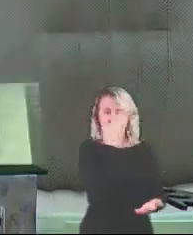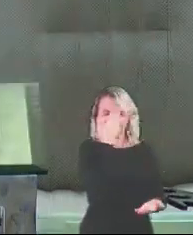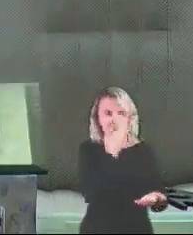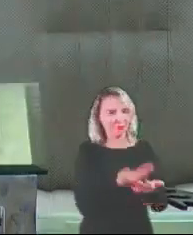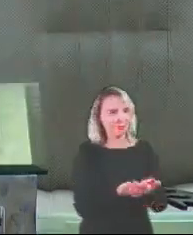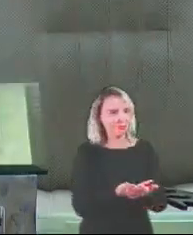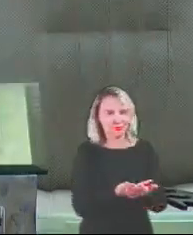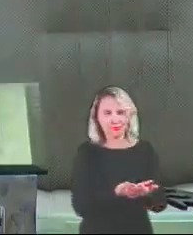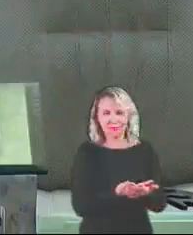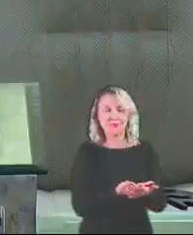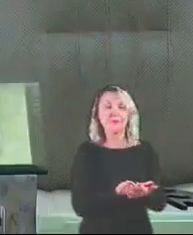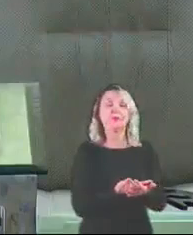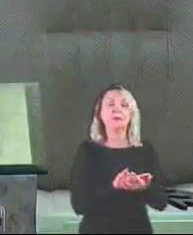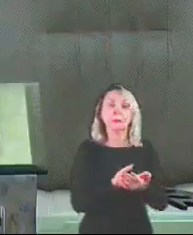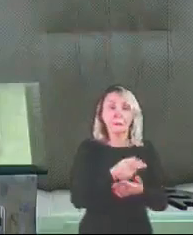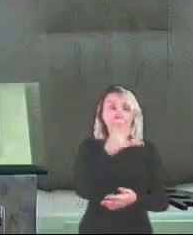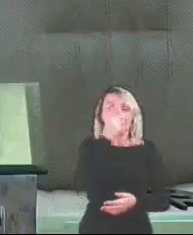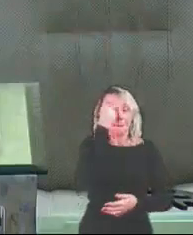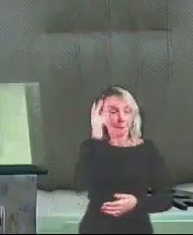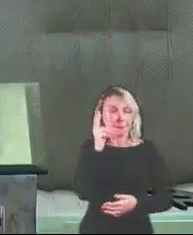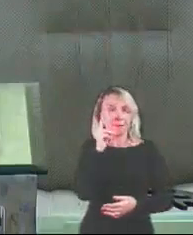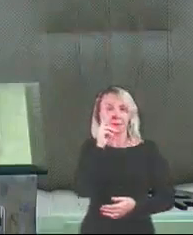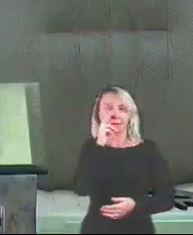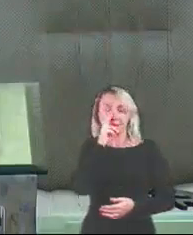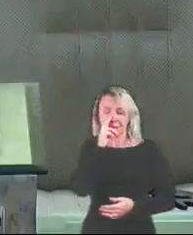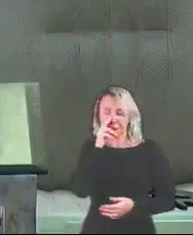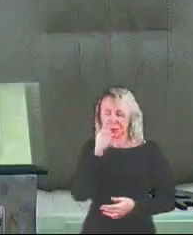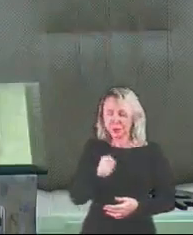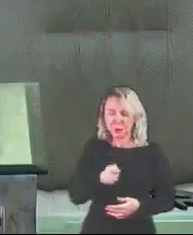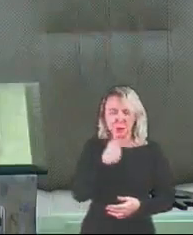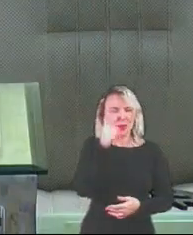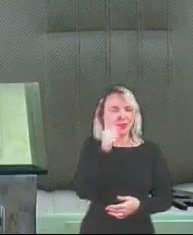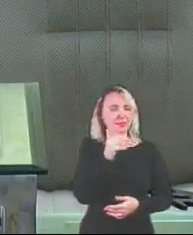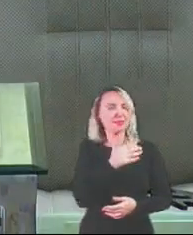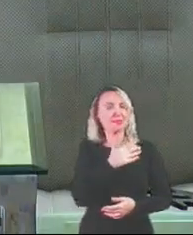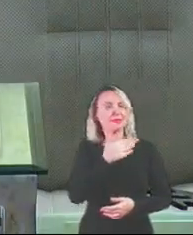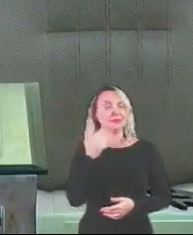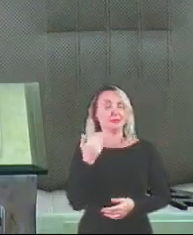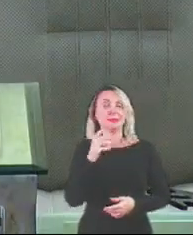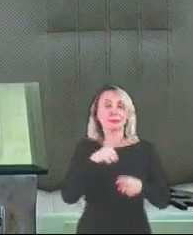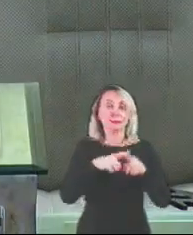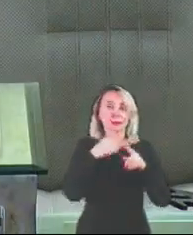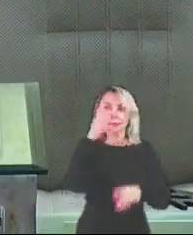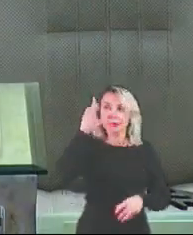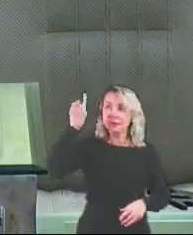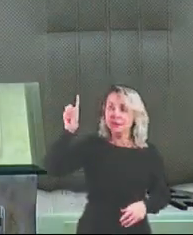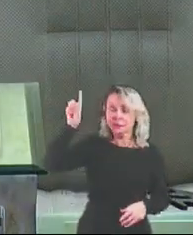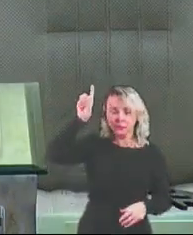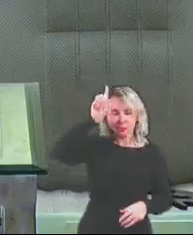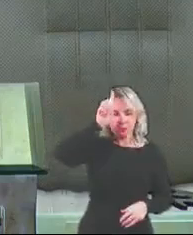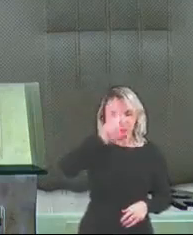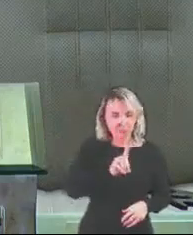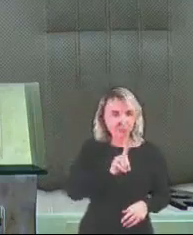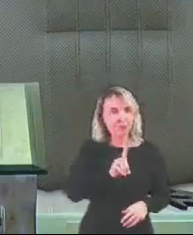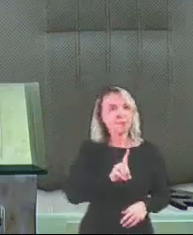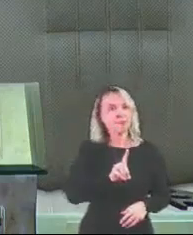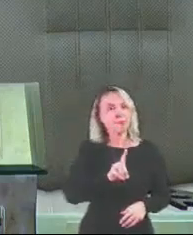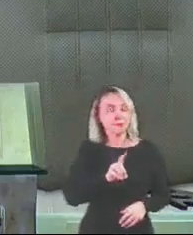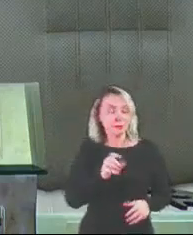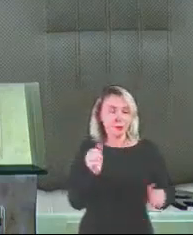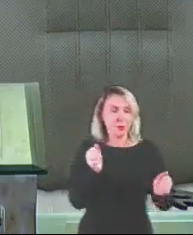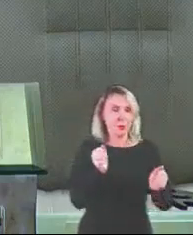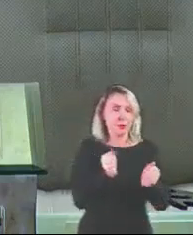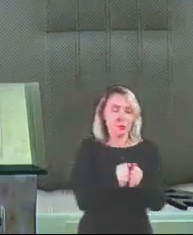que pensaram que ia morrer, o Deus eterno e todo-poderoso foi lá e fechou as portas da morte, e